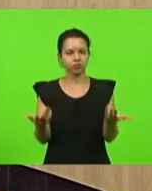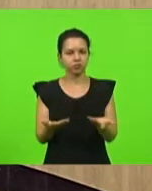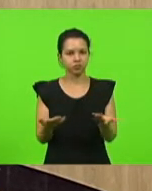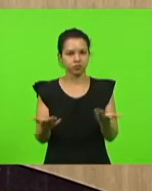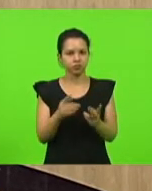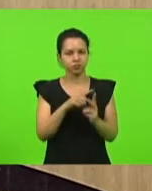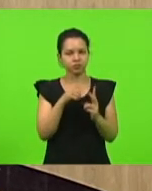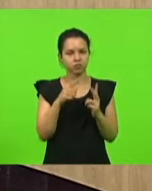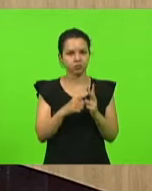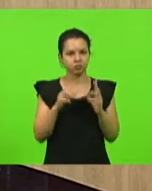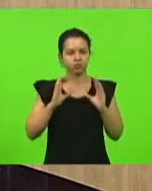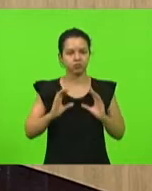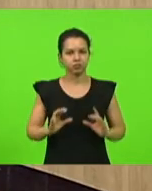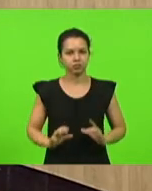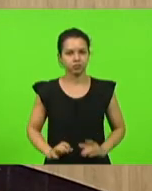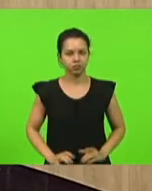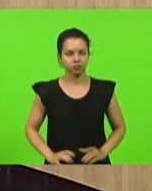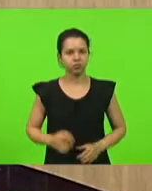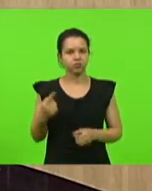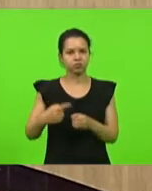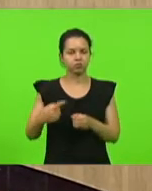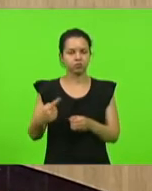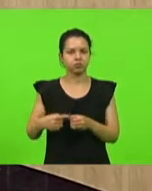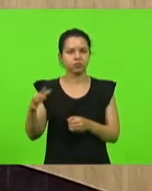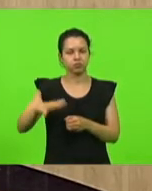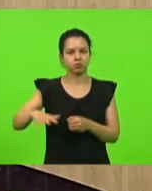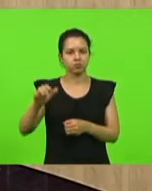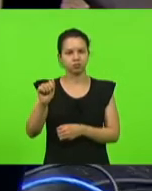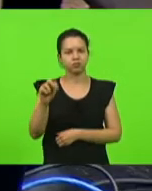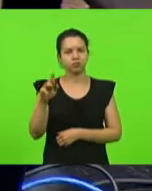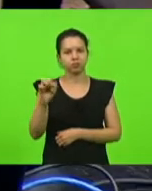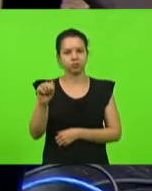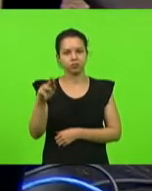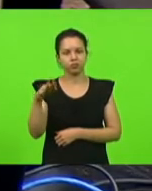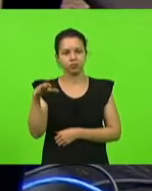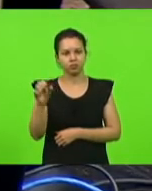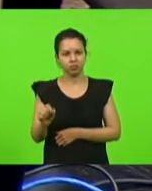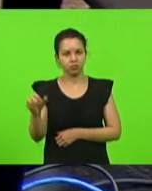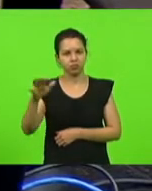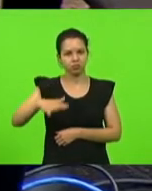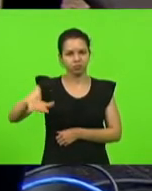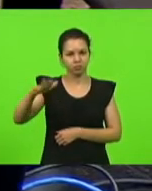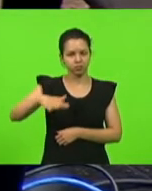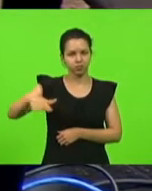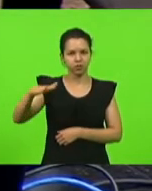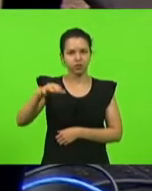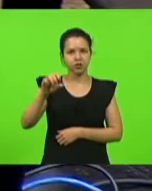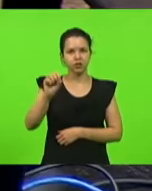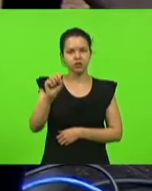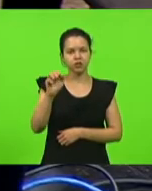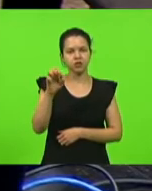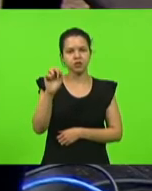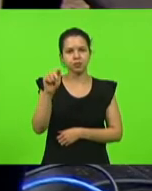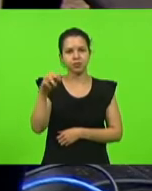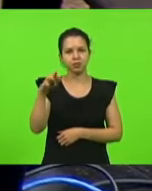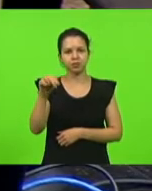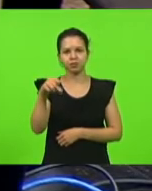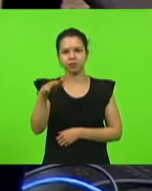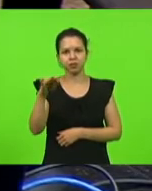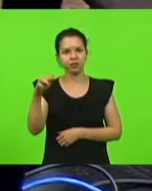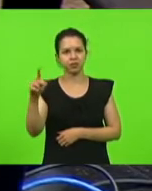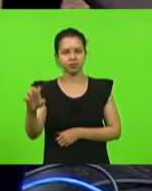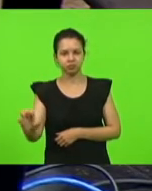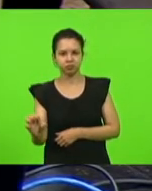cidadãos aracajuanos que vieram lá de Sergipe para nos assistir, o Henrique de Carvalho e sua filha Ana Carvalho, apenas